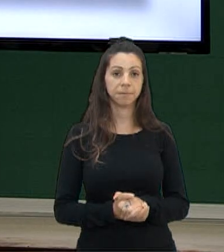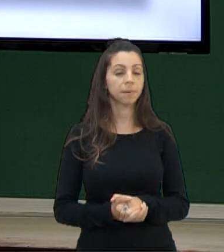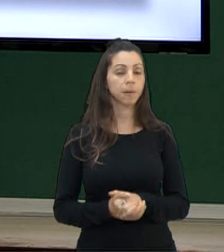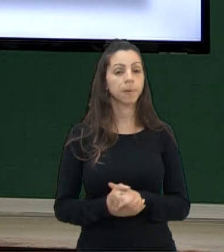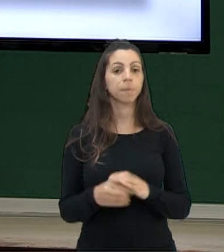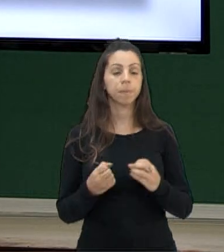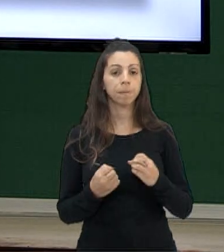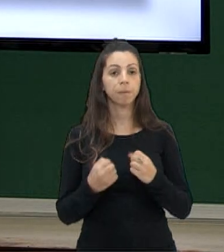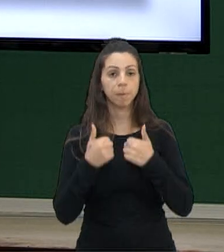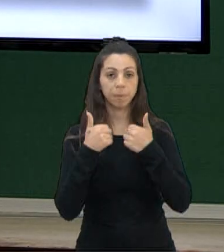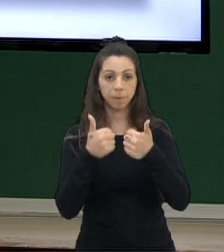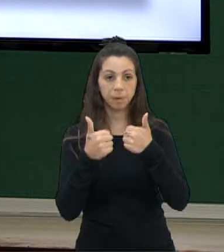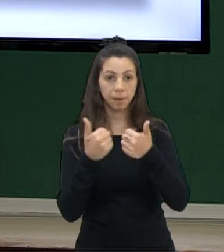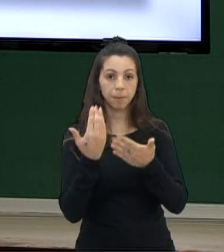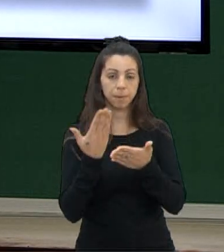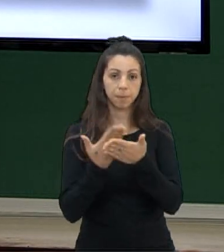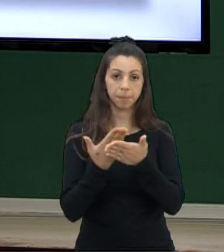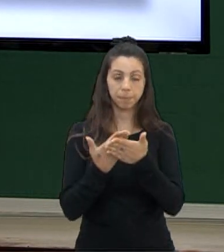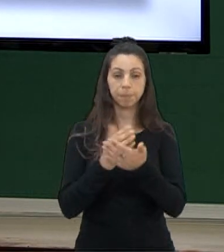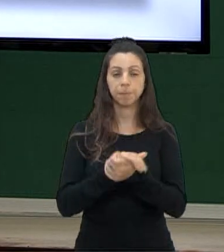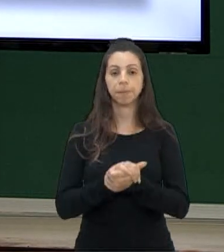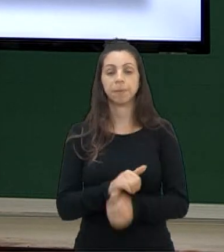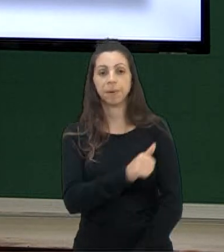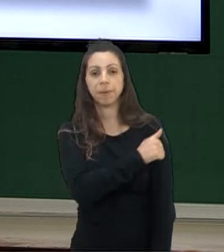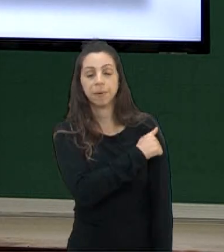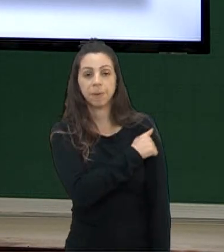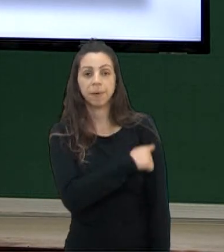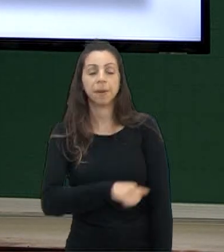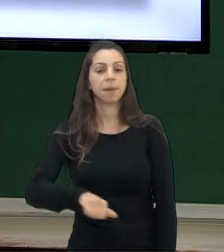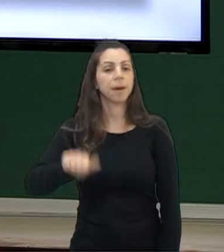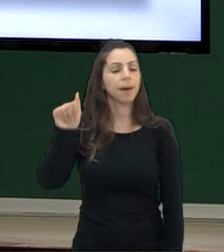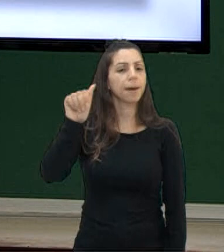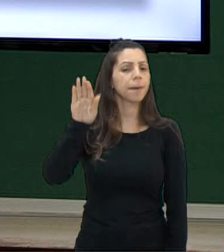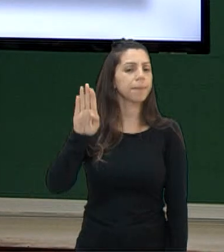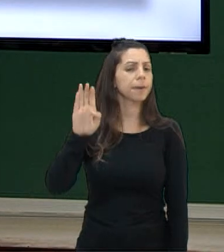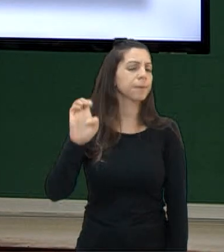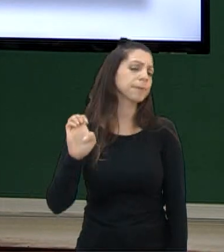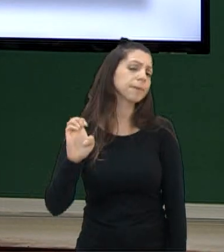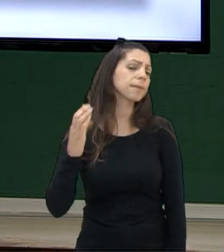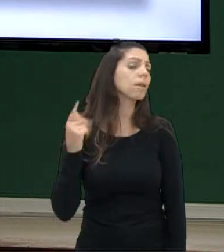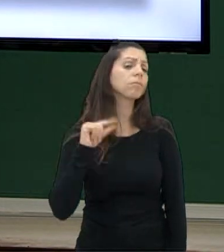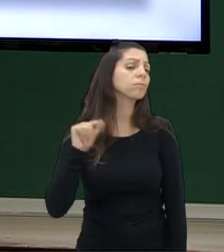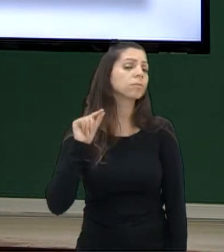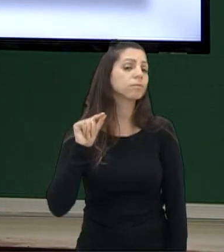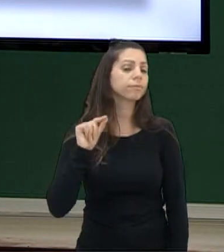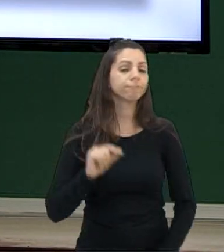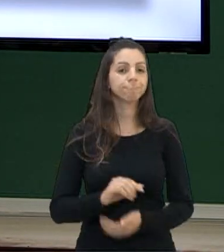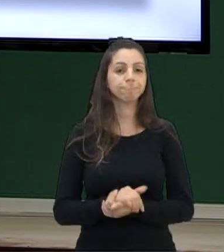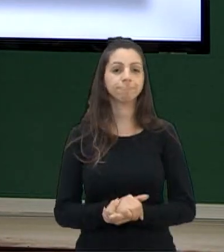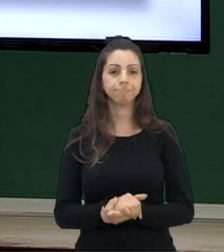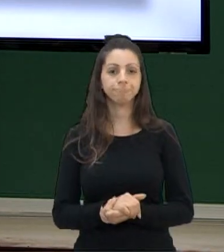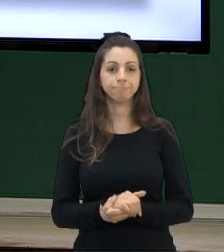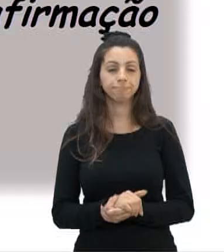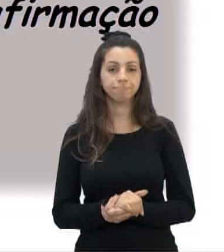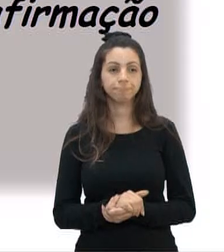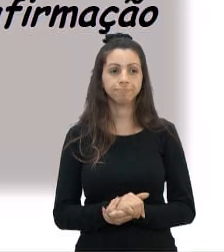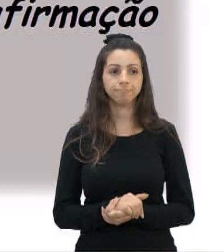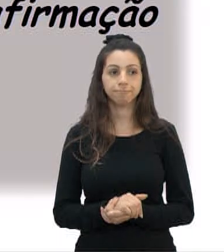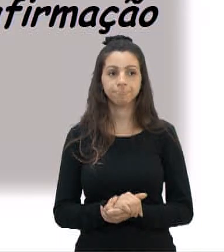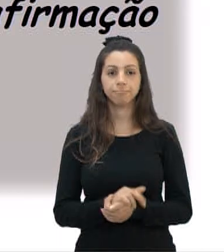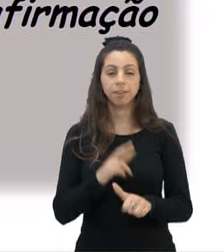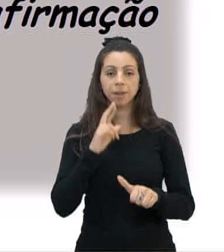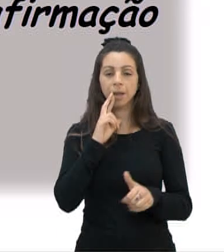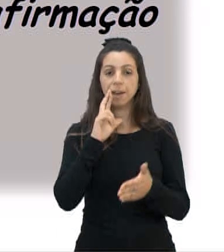Muito bem, estudante. Alternativa A, alternativa B ou alternativa C? Qual você marcou? Vamos ver se você acertou. A